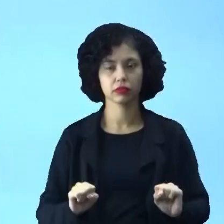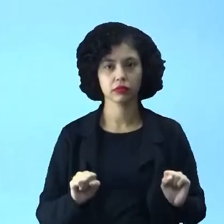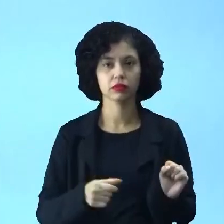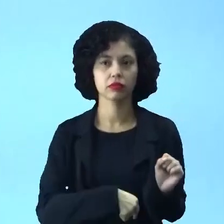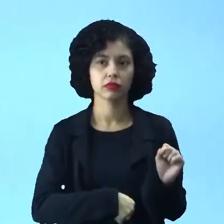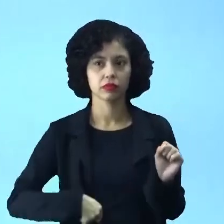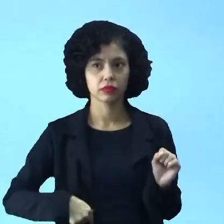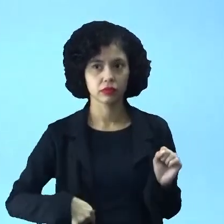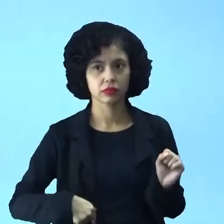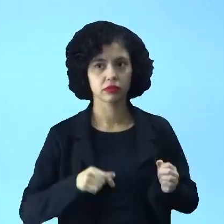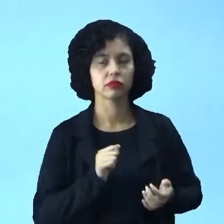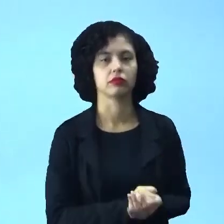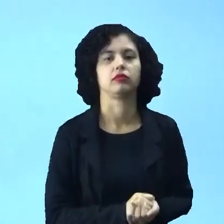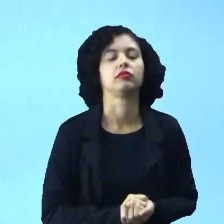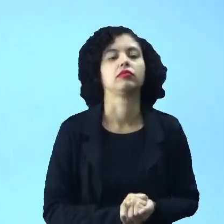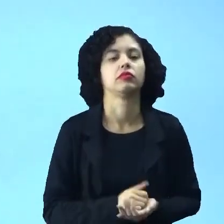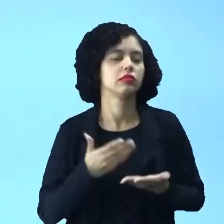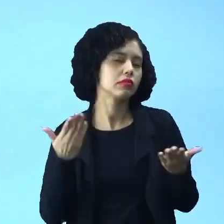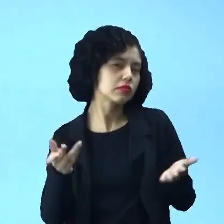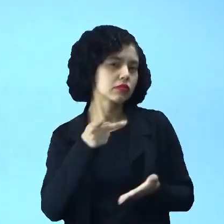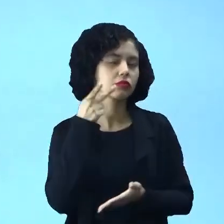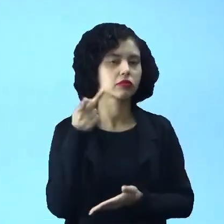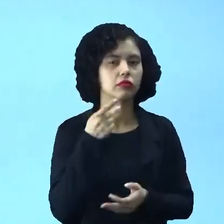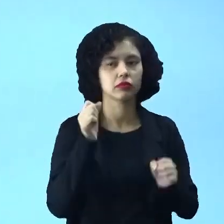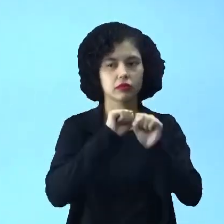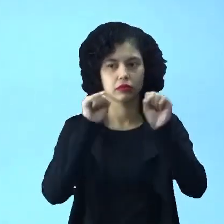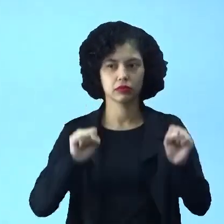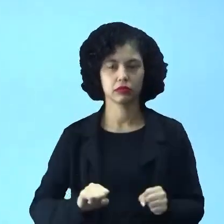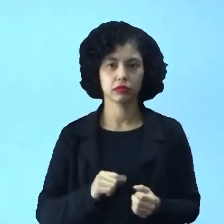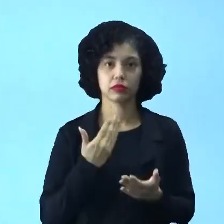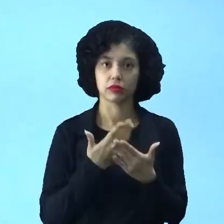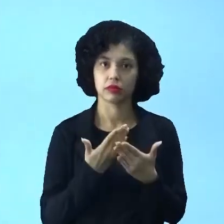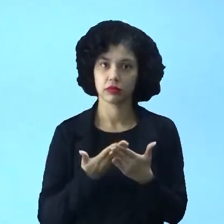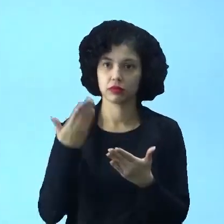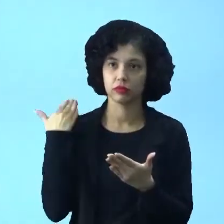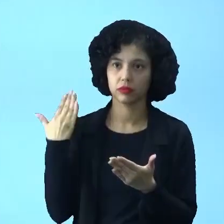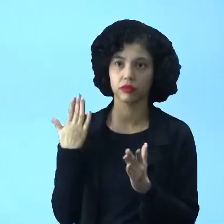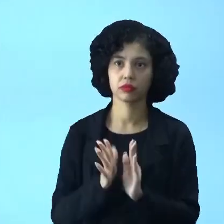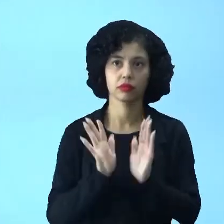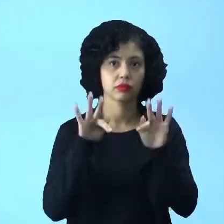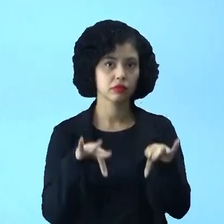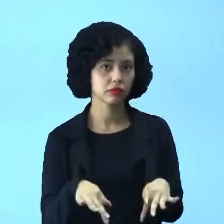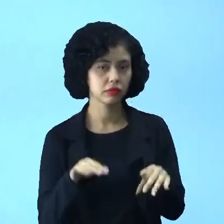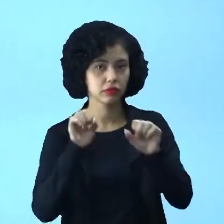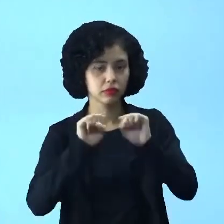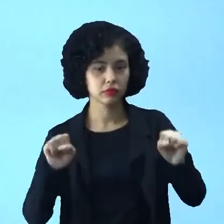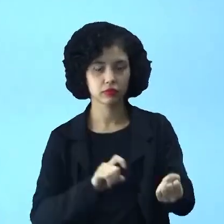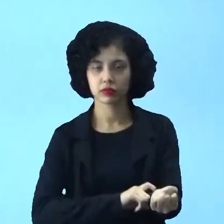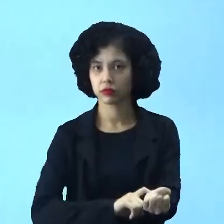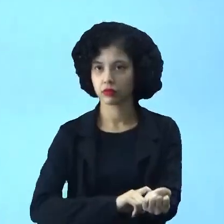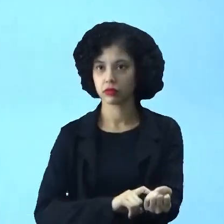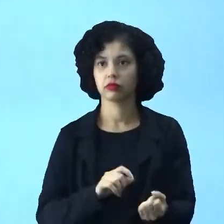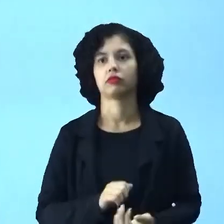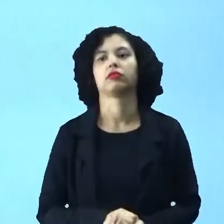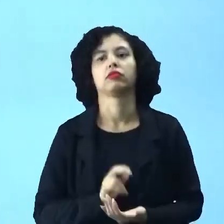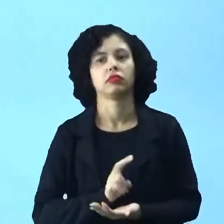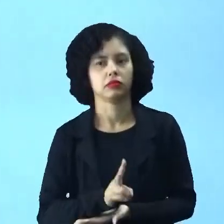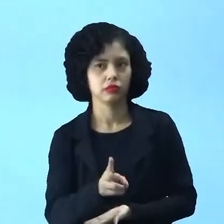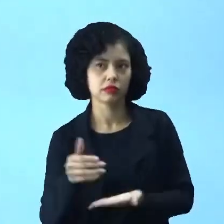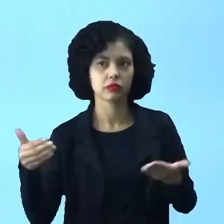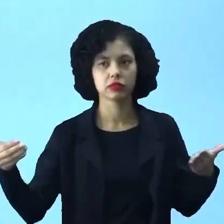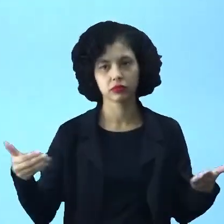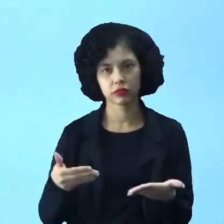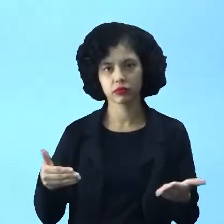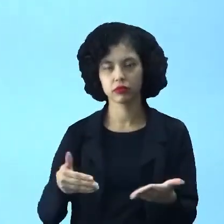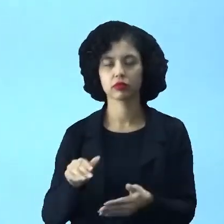digestório. Entrando aí nessa vibe de falando dos sistemas, na aula passada nós terminamos a parte do sistema nervoso. Seguimos agora,